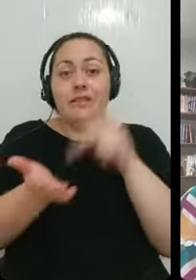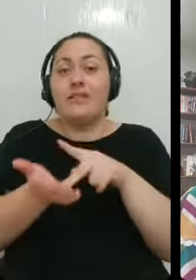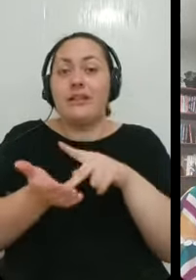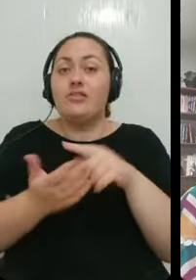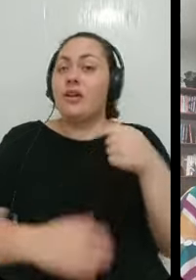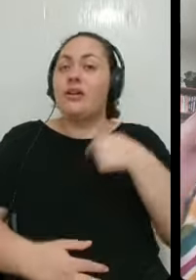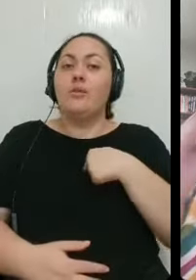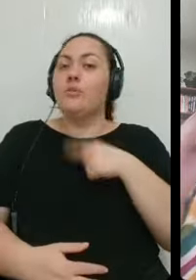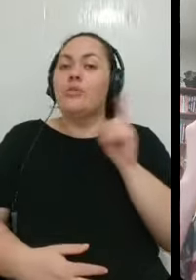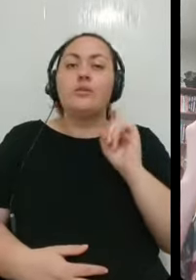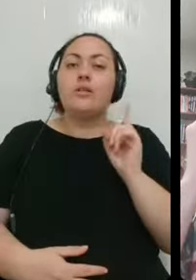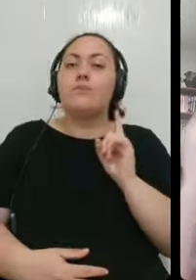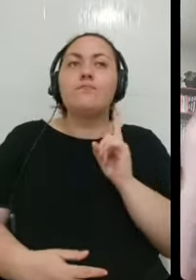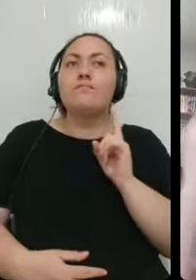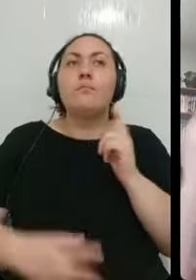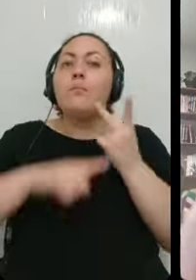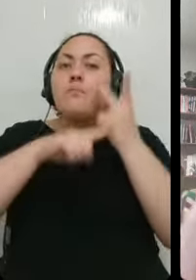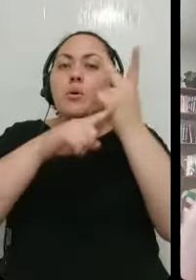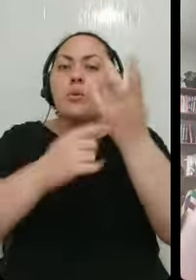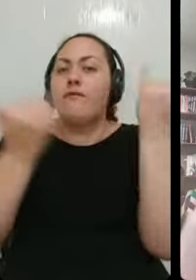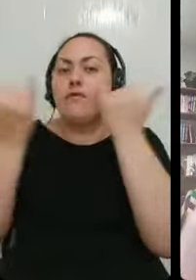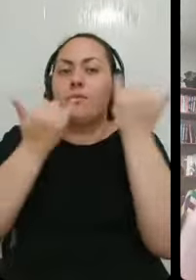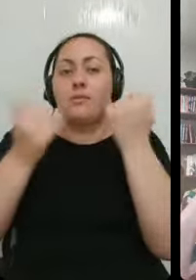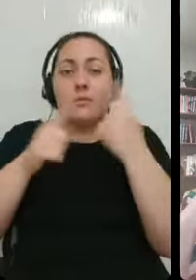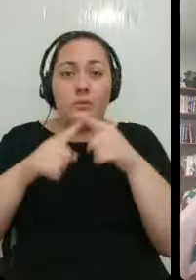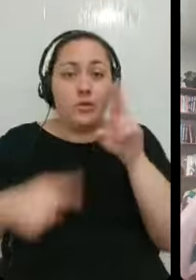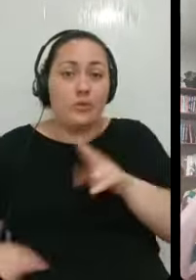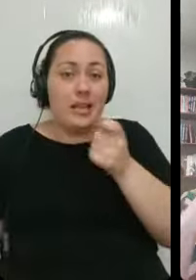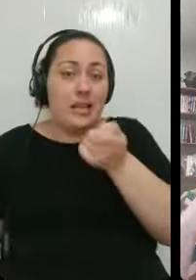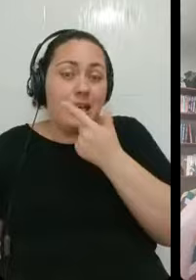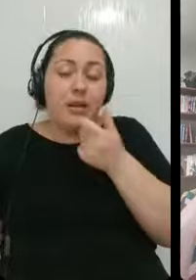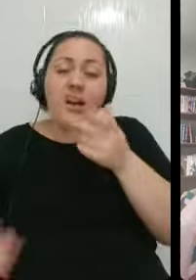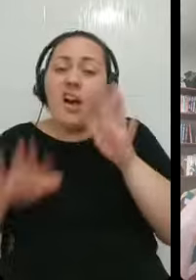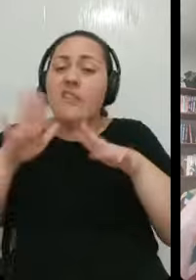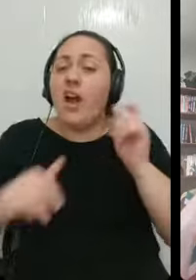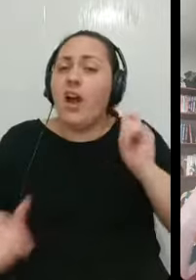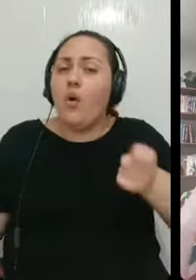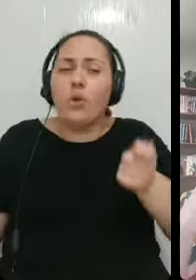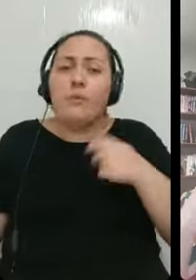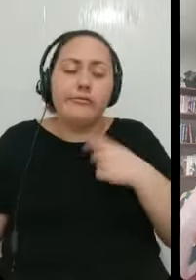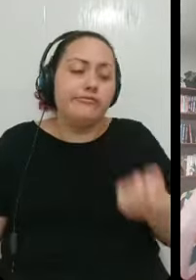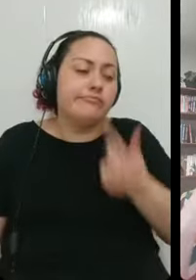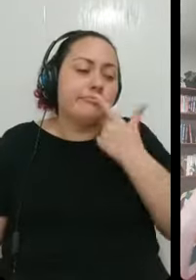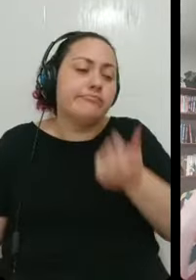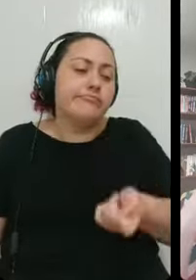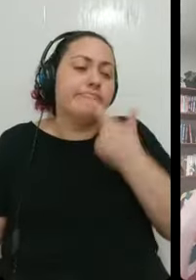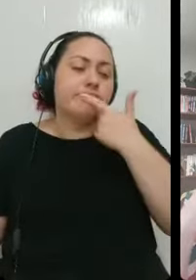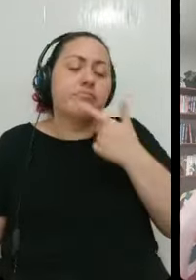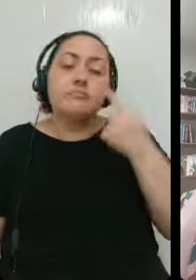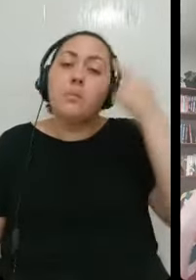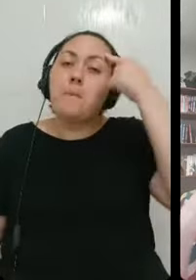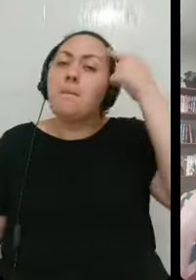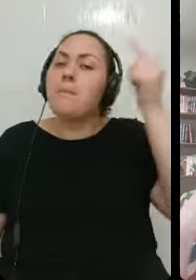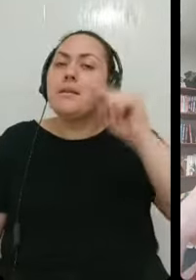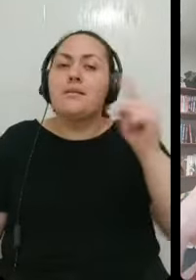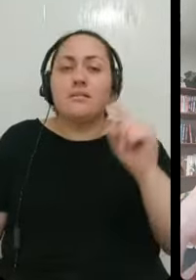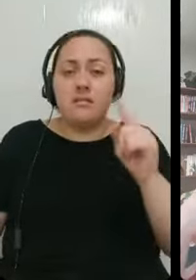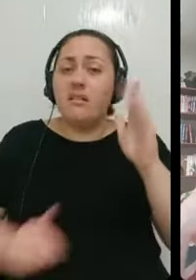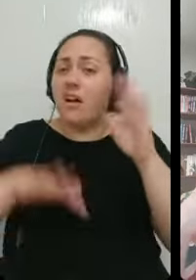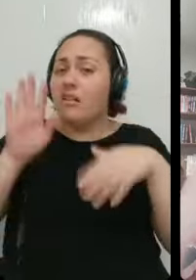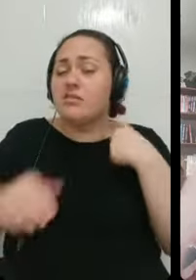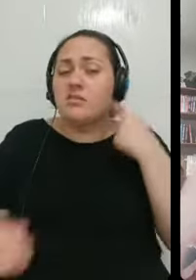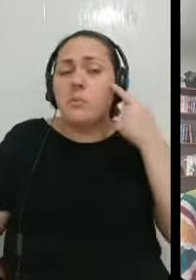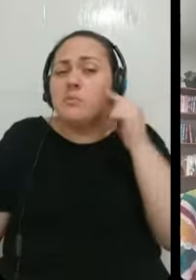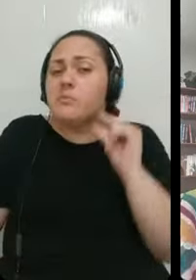não buscando esse, o uso das medicações, elas ficam tão automatizadas ou tão internalizadas que sim, eu acabo pensando pouco nisso,